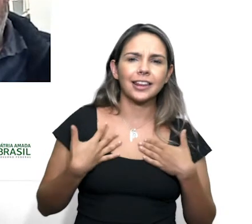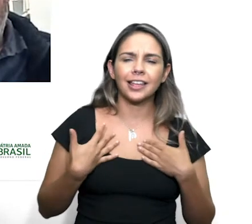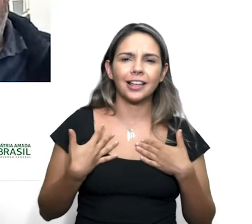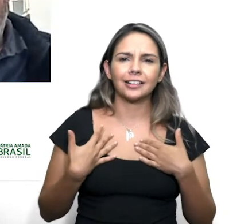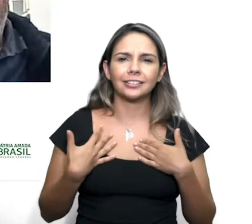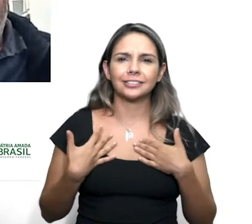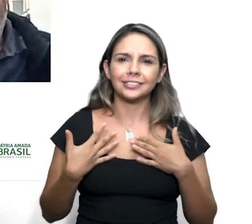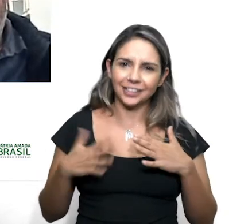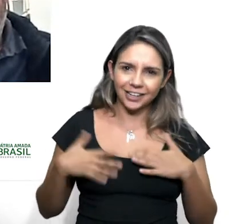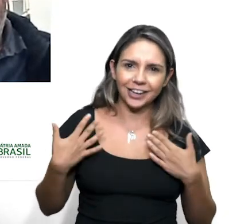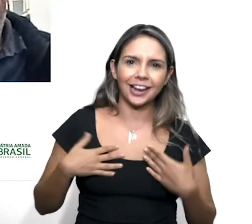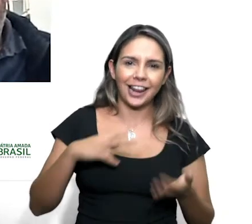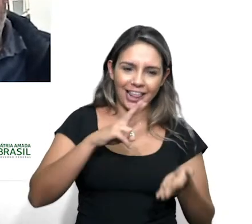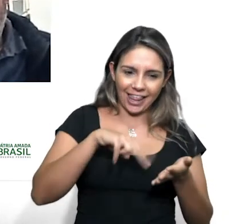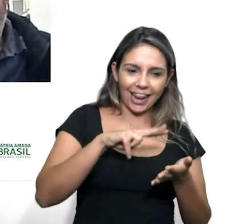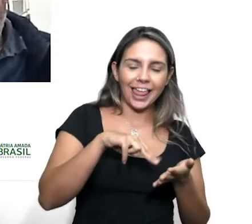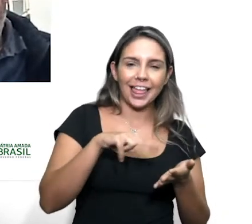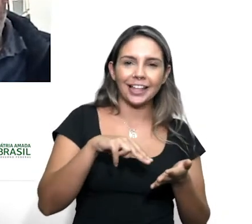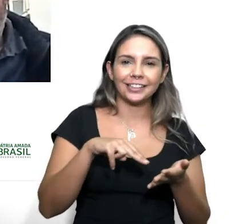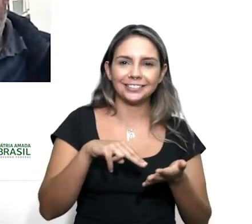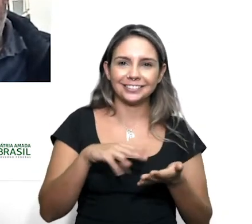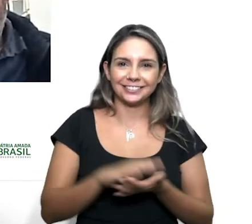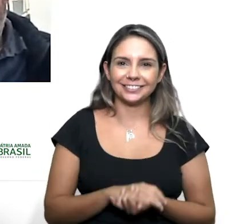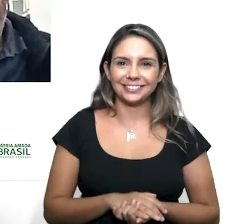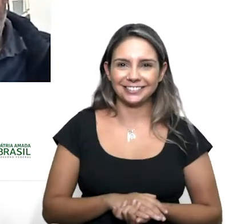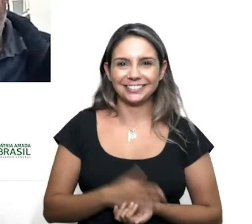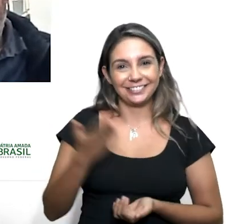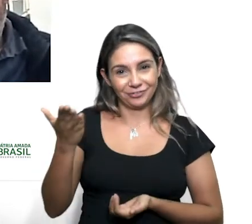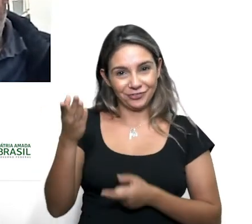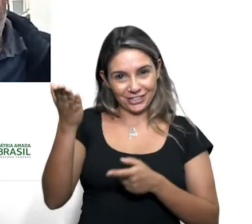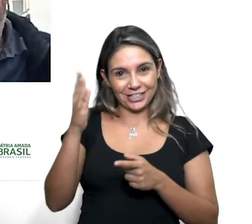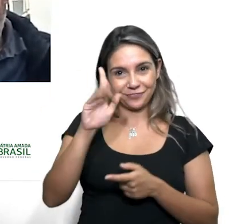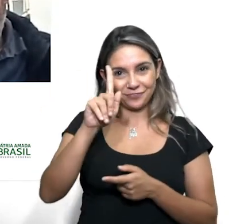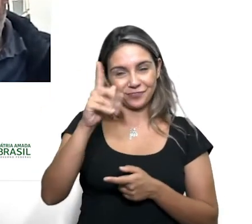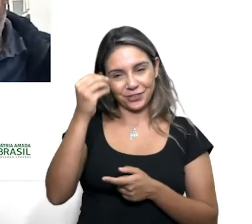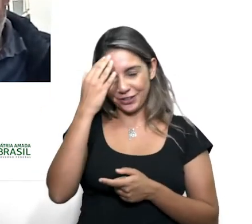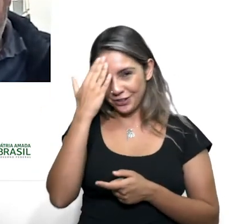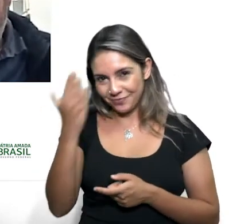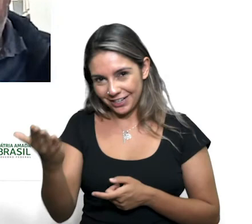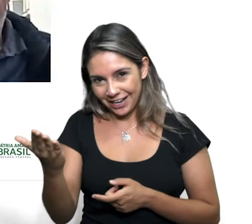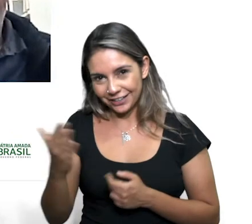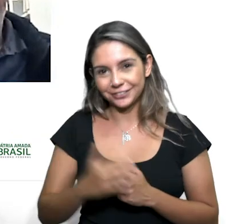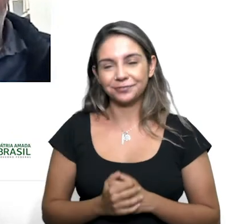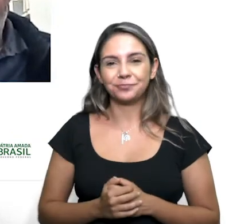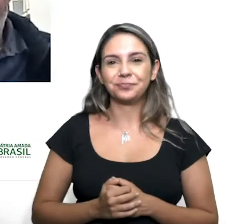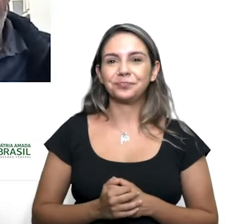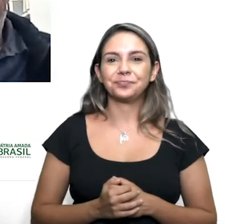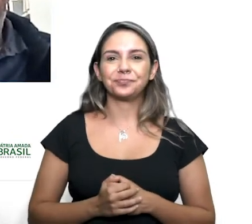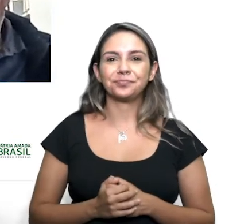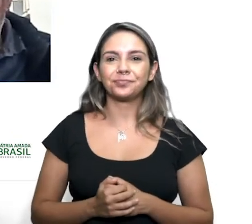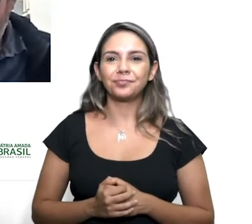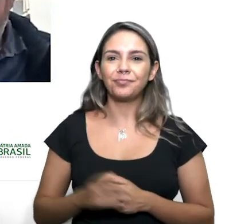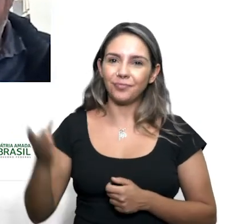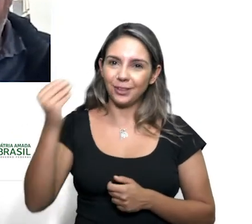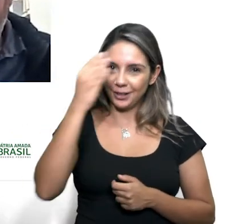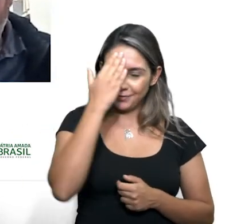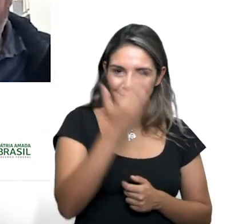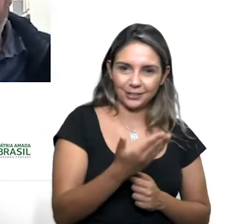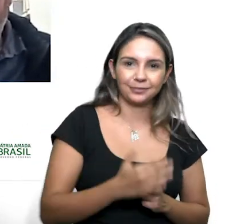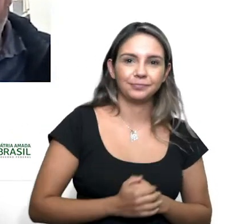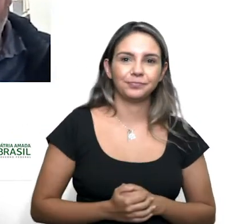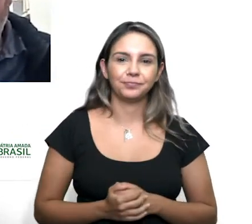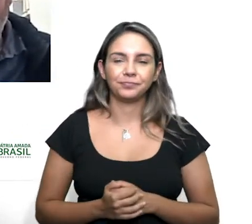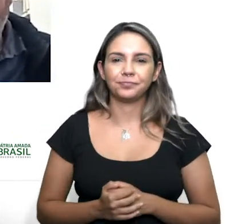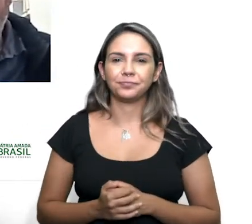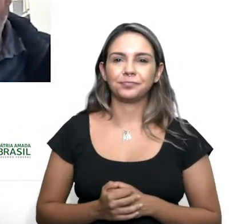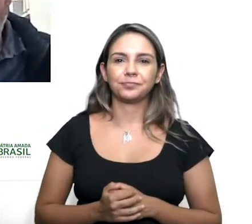inclusive a alegria de ler Gonçalo Tavares. Muito obrigado, viu, Gonçalo? Muito obrigado. Saúde